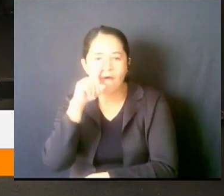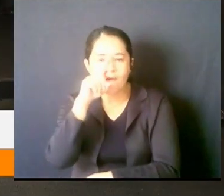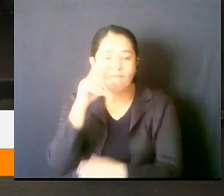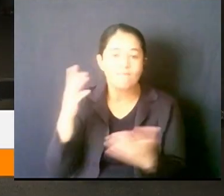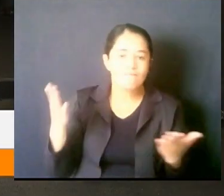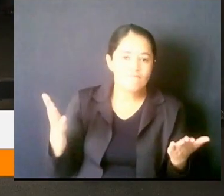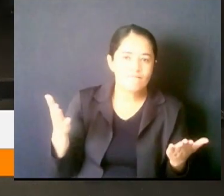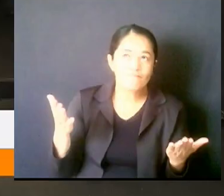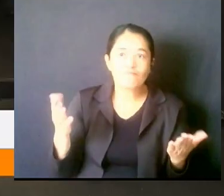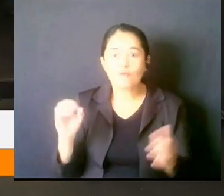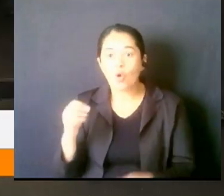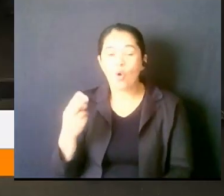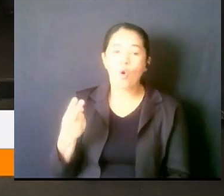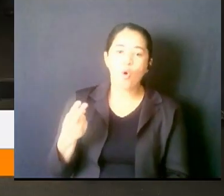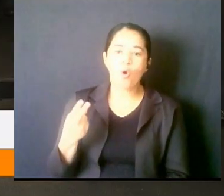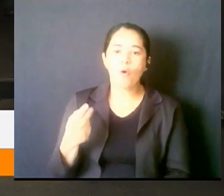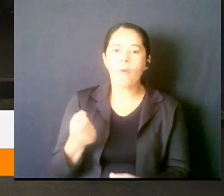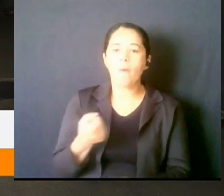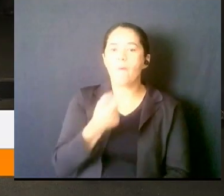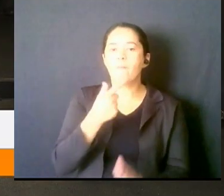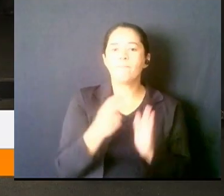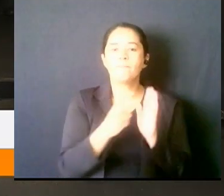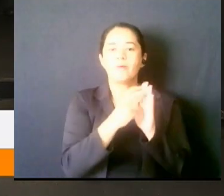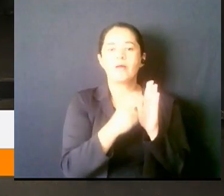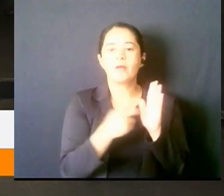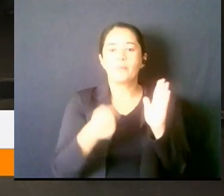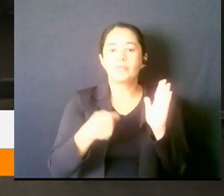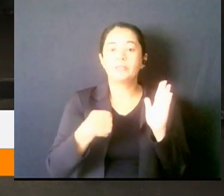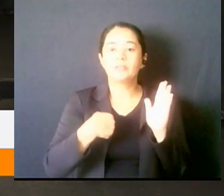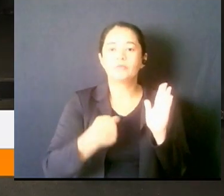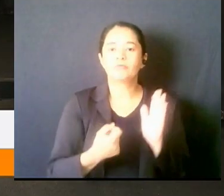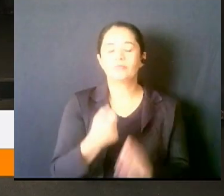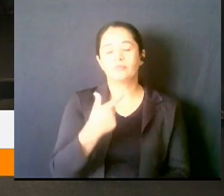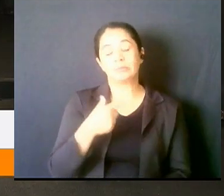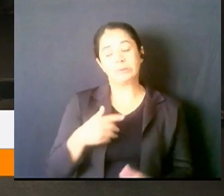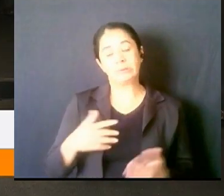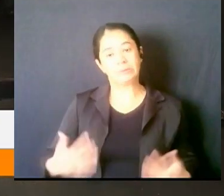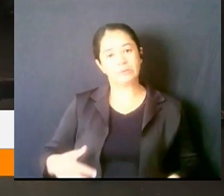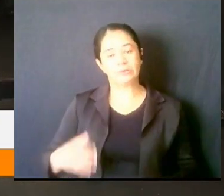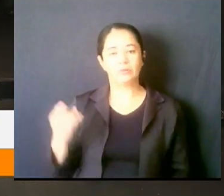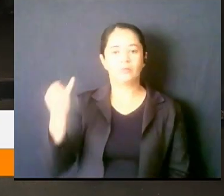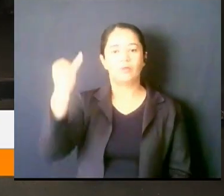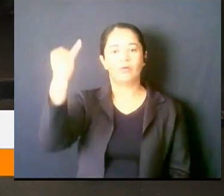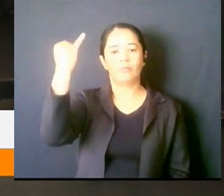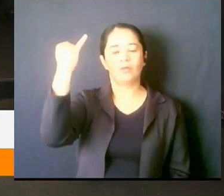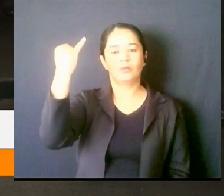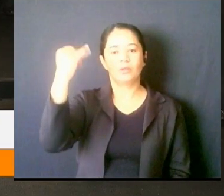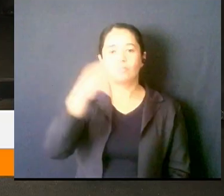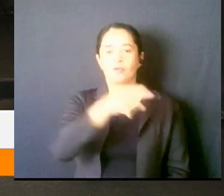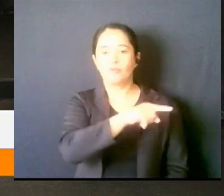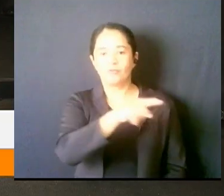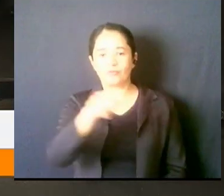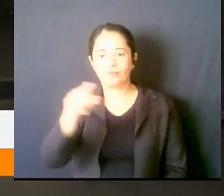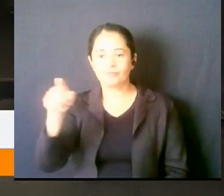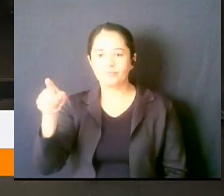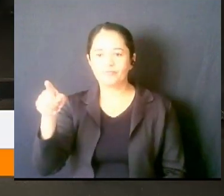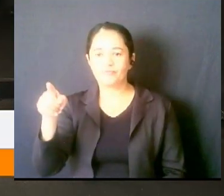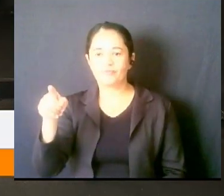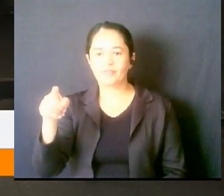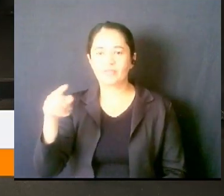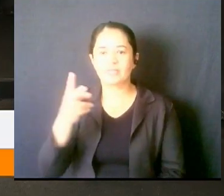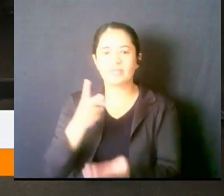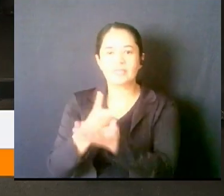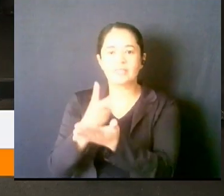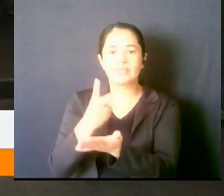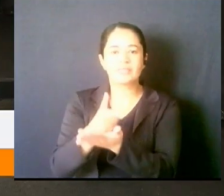qual anticoncepcional eu devo tomar? Poxa vida, né? Importância de você estar sempre comunicando,